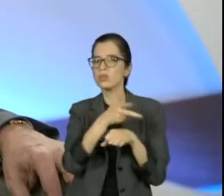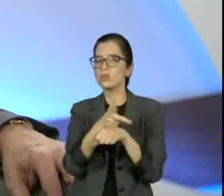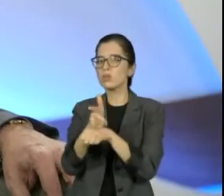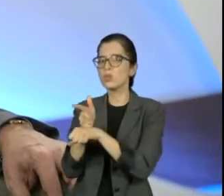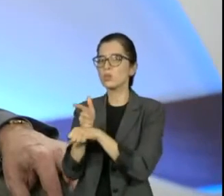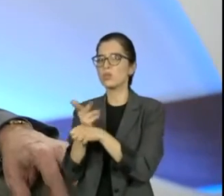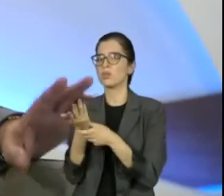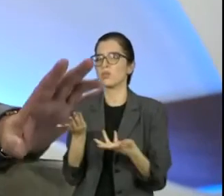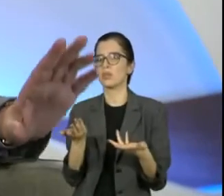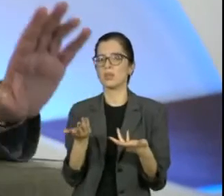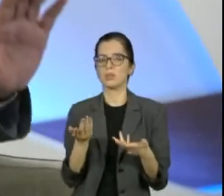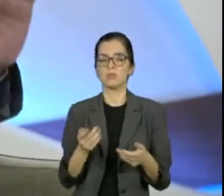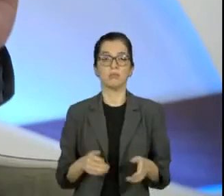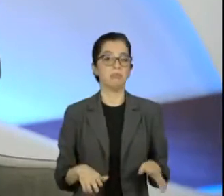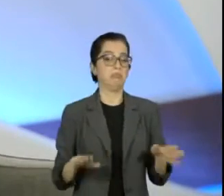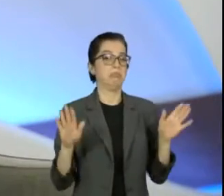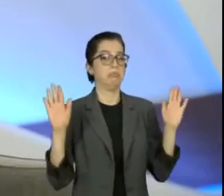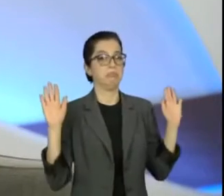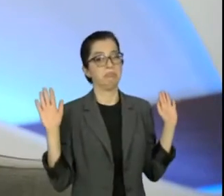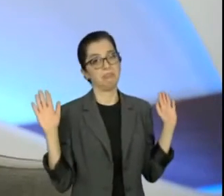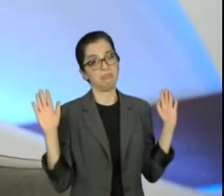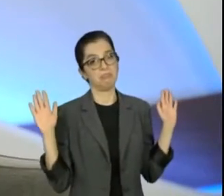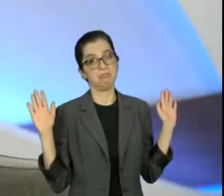negócio. Isso